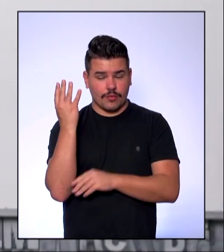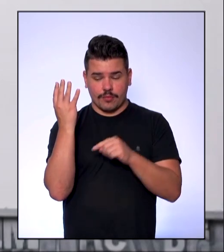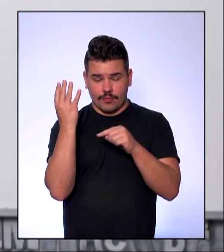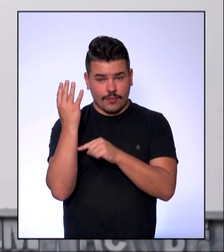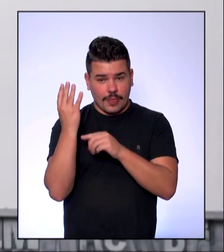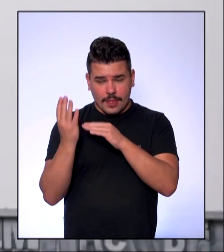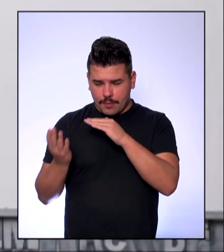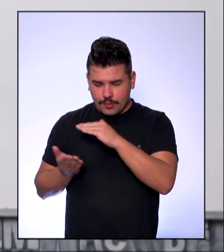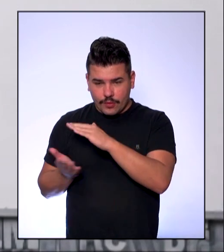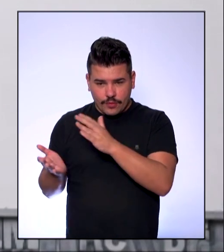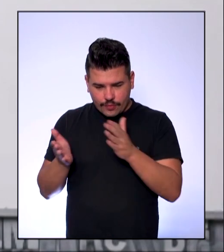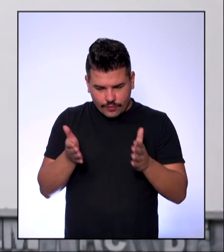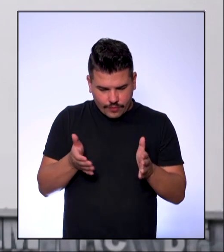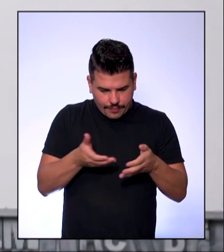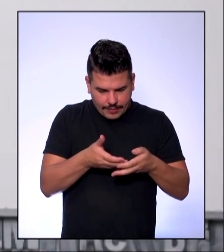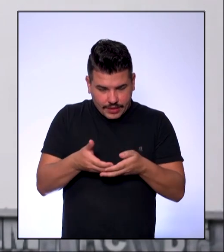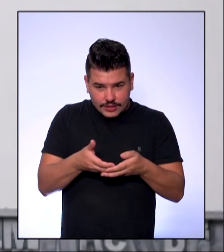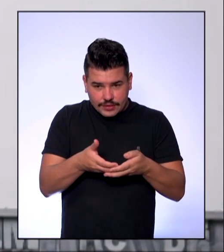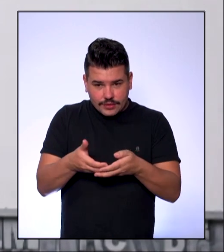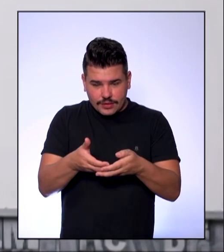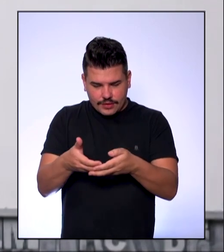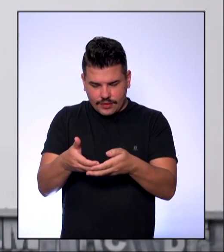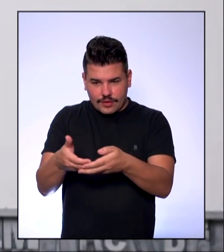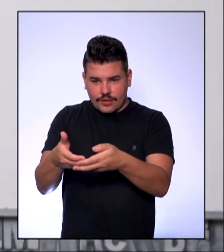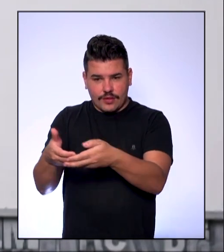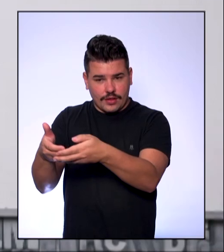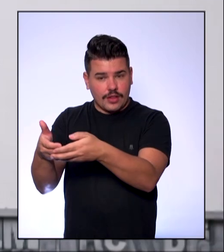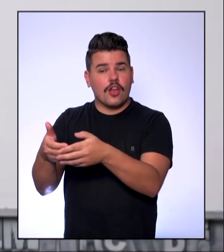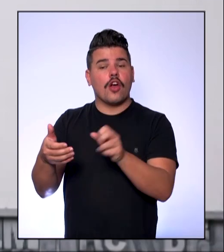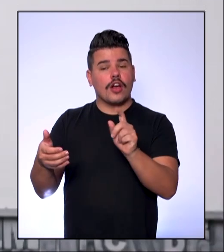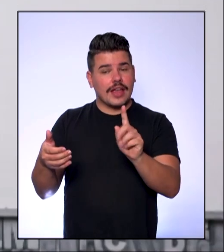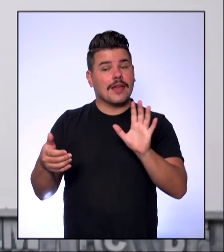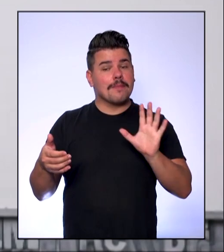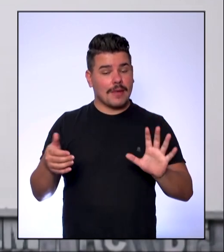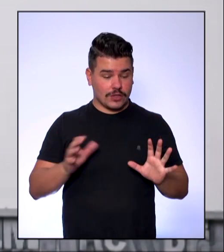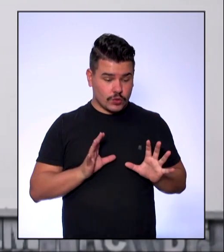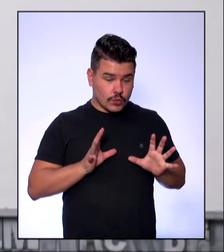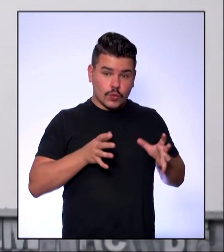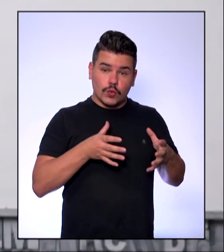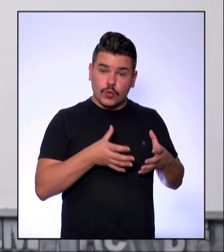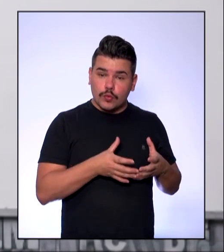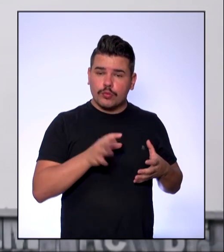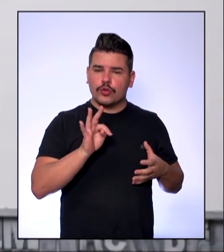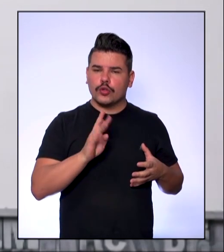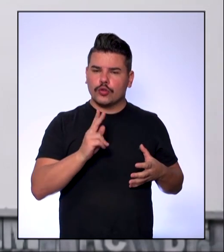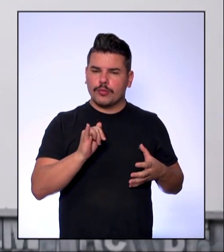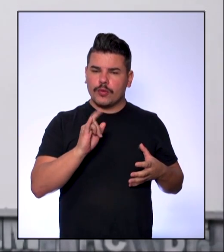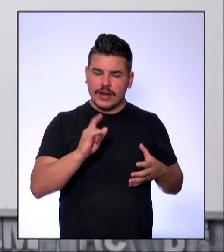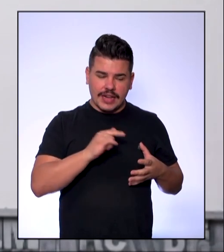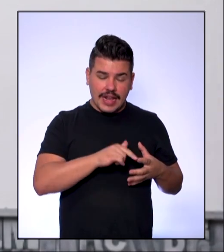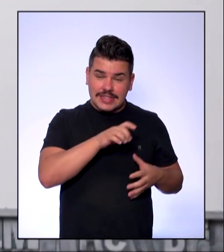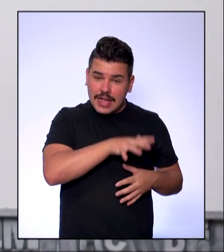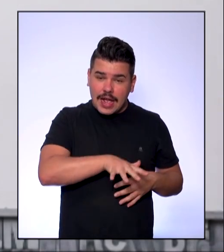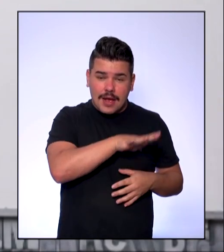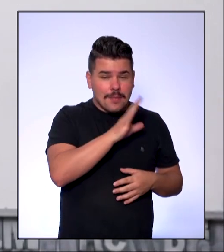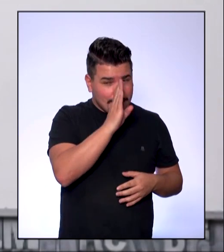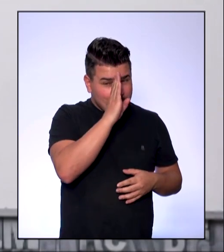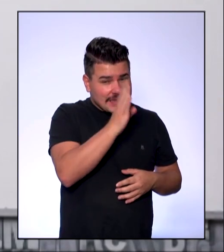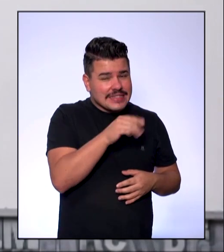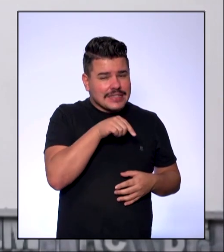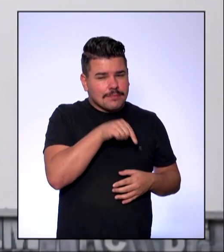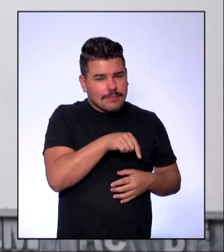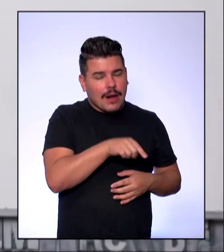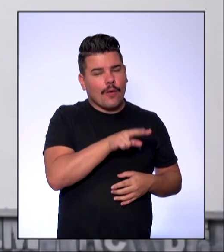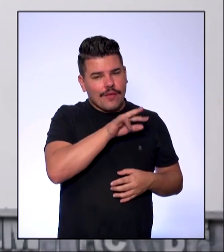porção interiorana, algumas partes no litoral, mas existe uma grande ampliação E os conflitos ocorriam